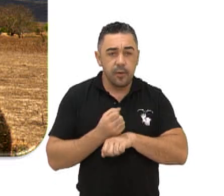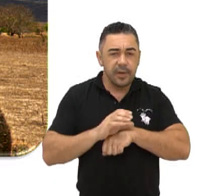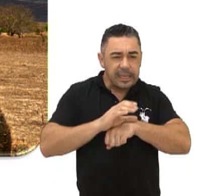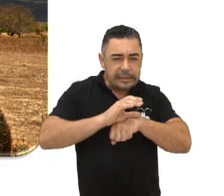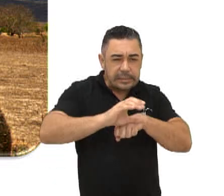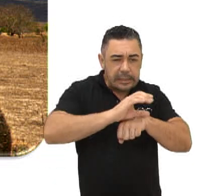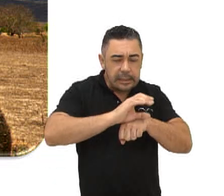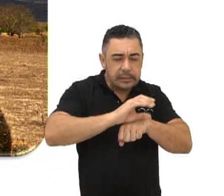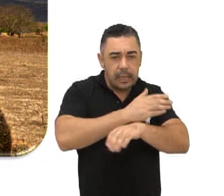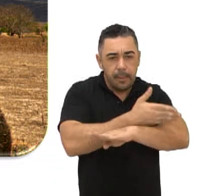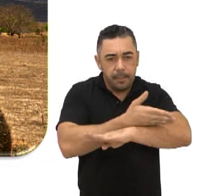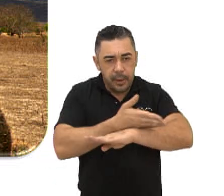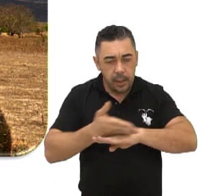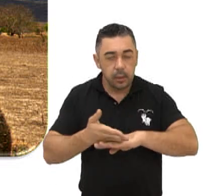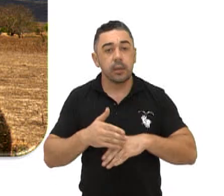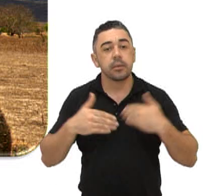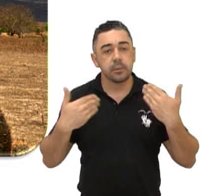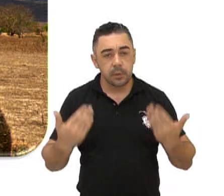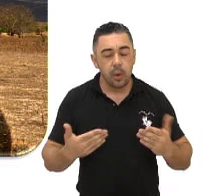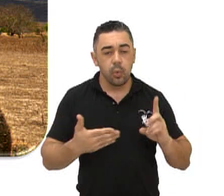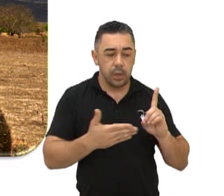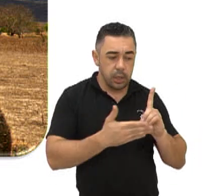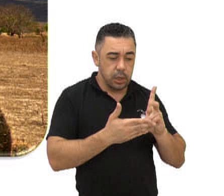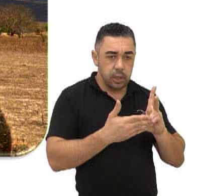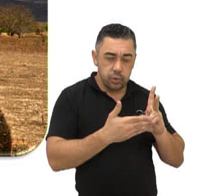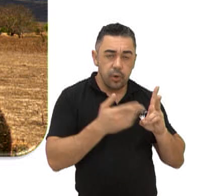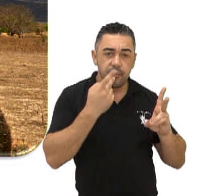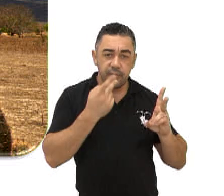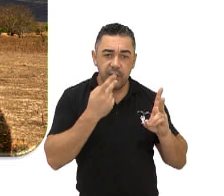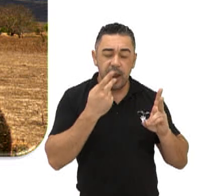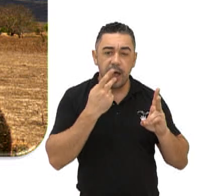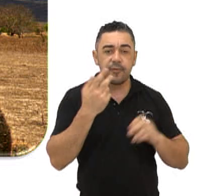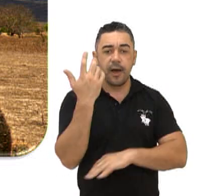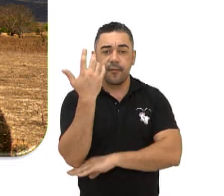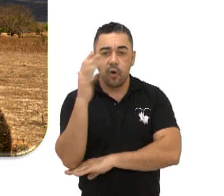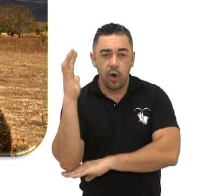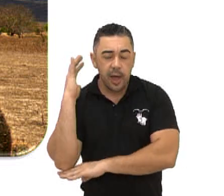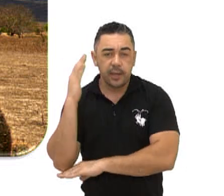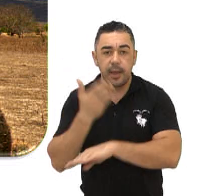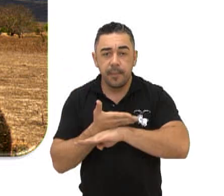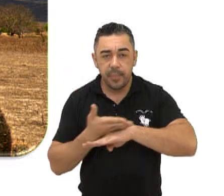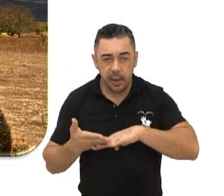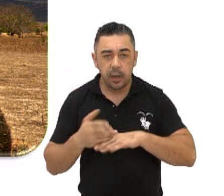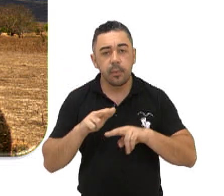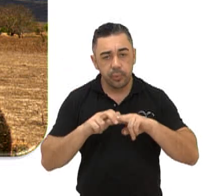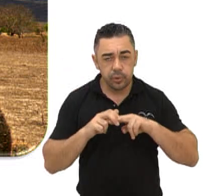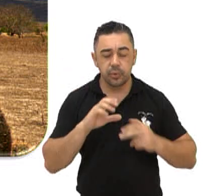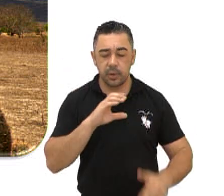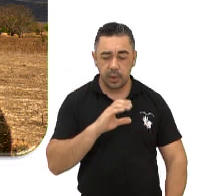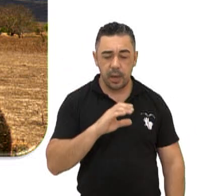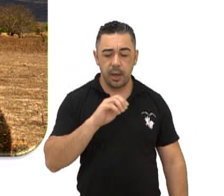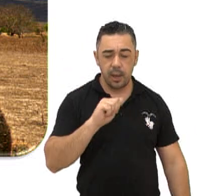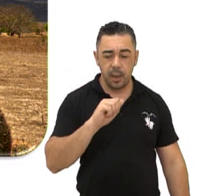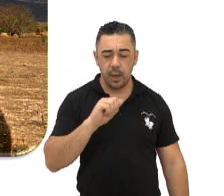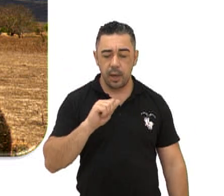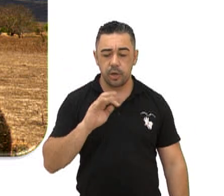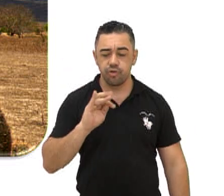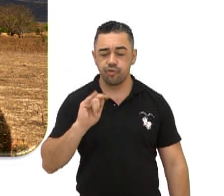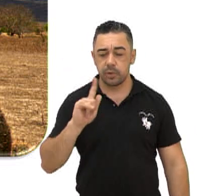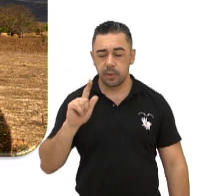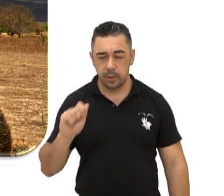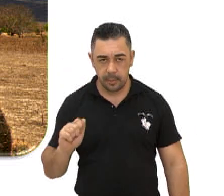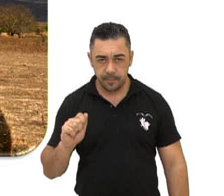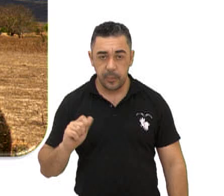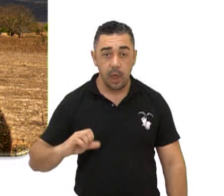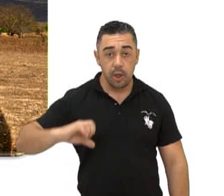mesmo. Então os índios, né, chamavam de mata branca. Então ficou caatinga mesmo. Clima semiárido, então tem